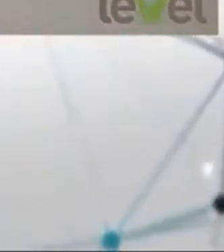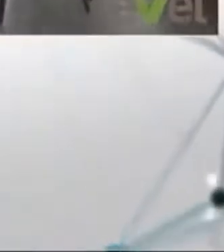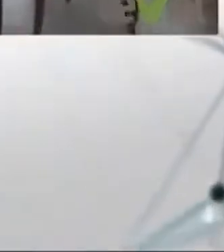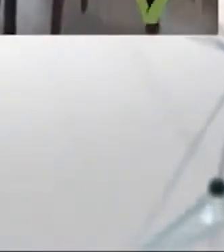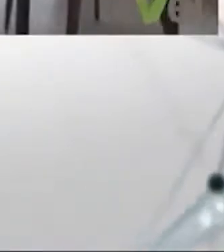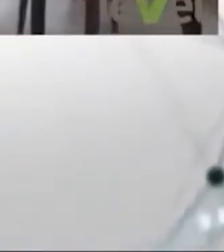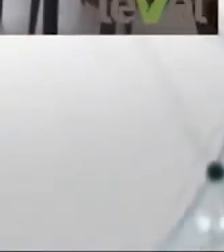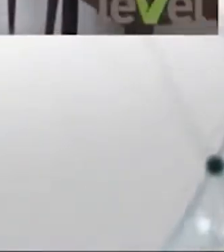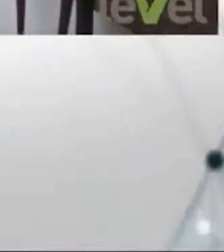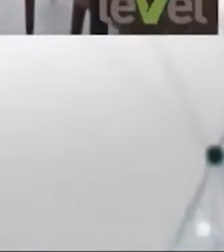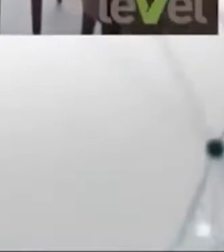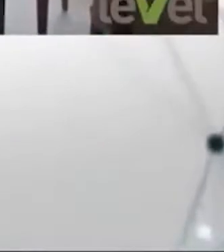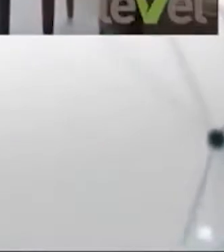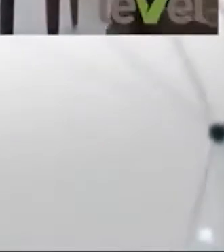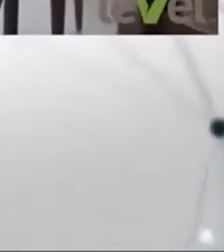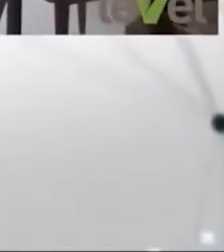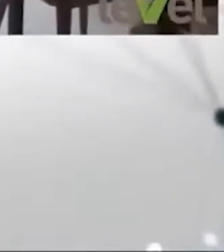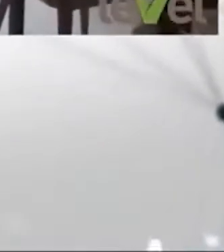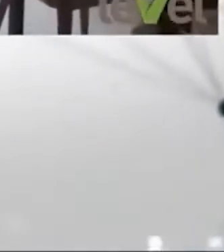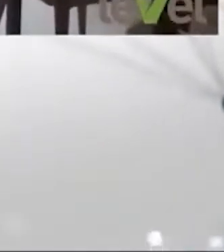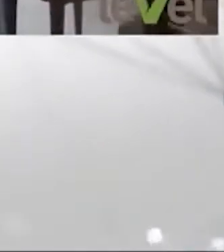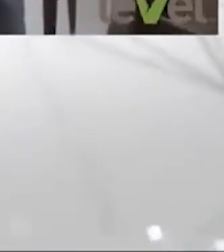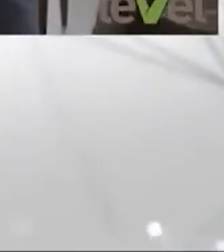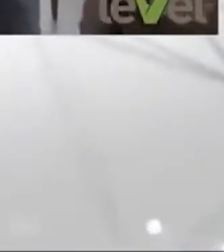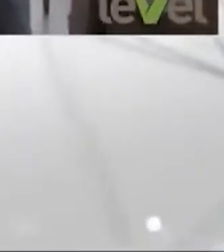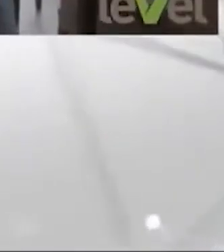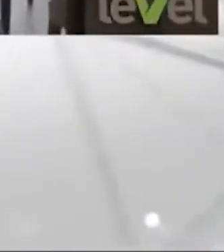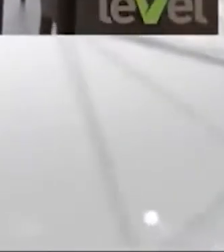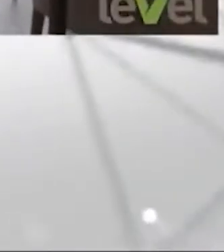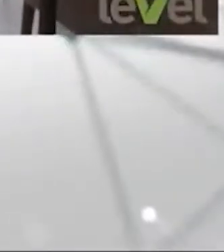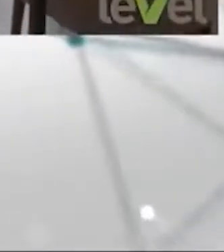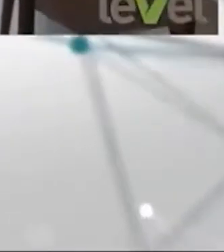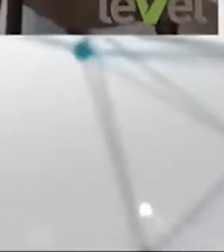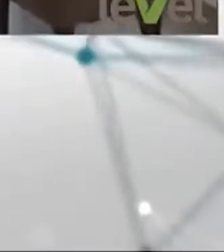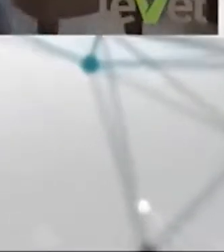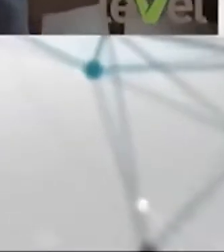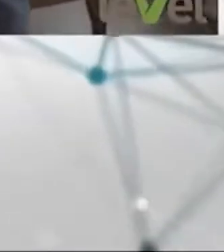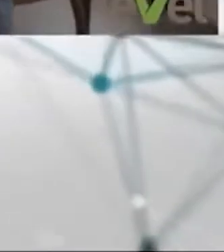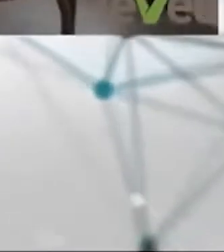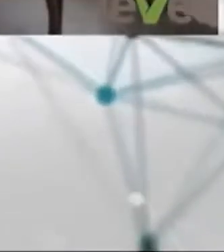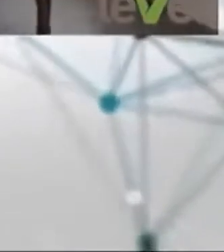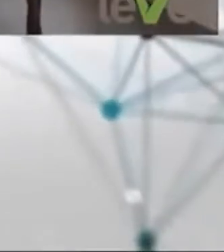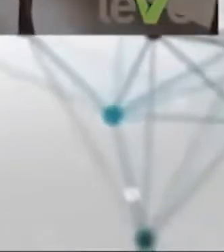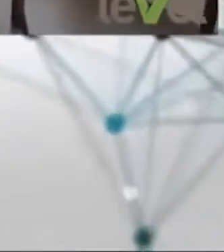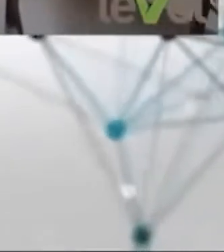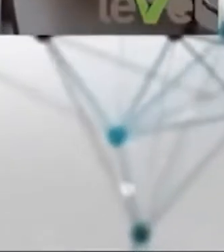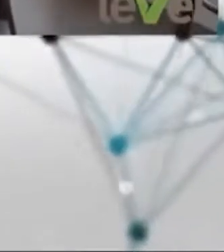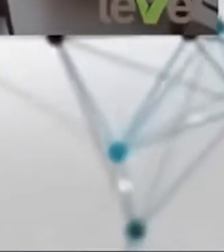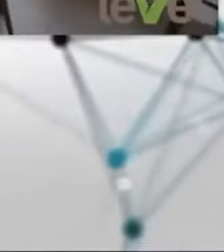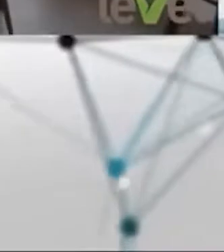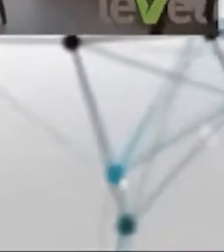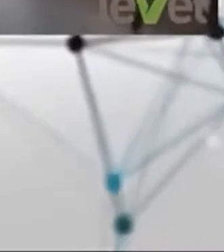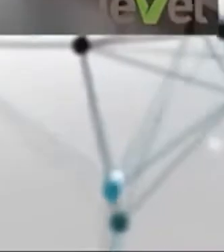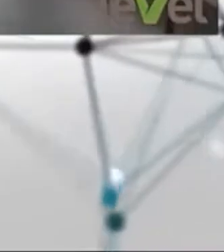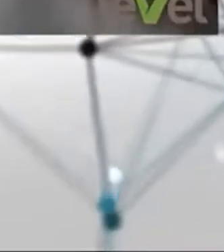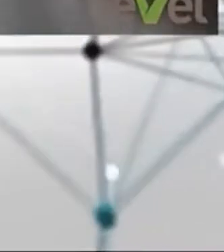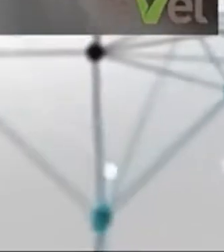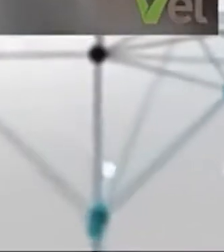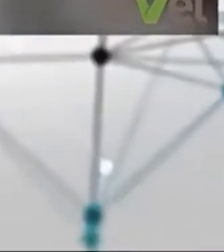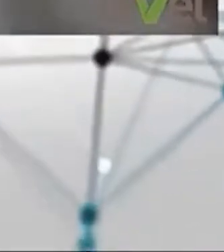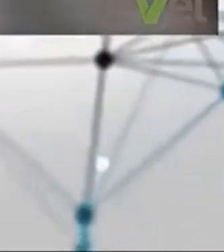organização. Então, se você pensa em supply chain, a Level sempre terá uma solução para atender. Somos o One Stop Shop.